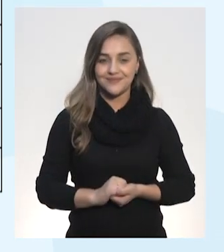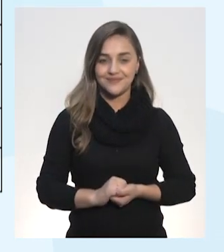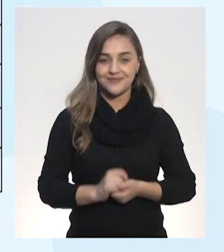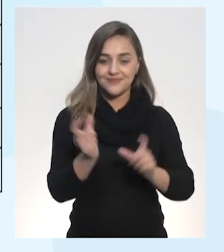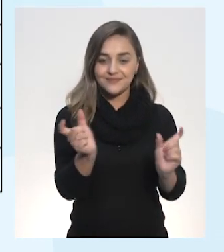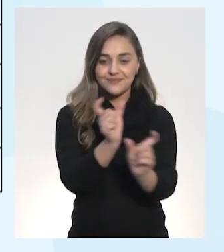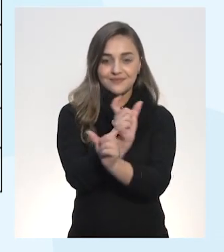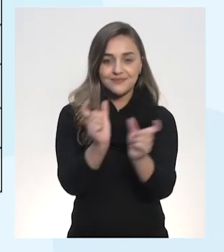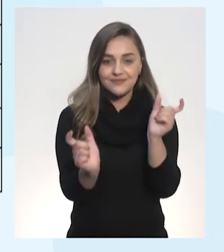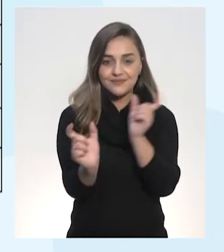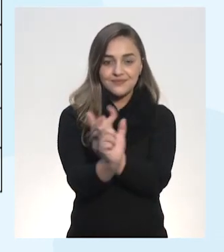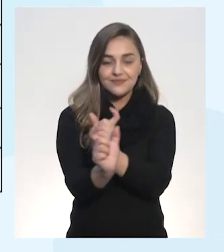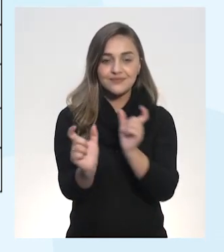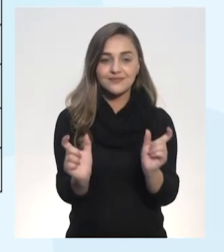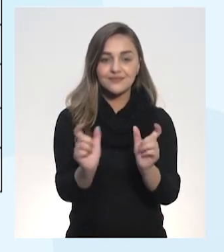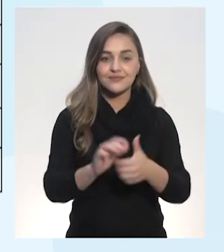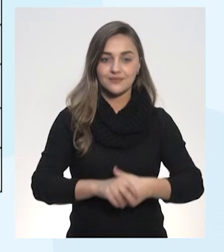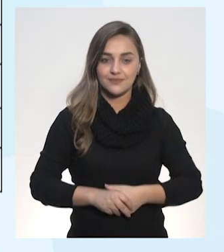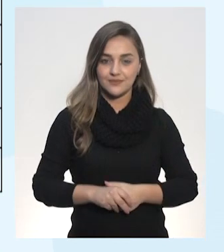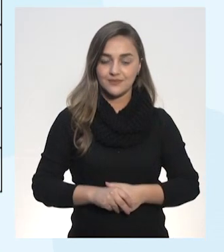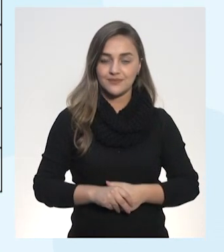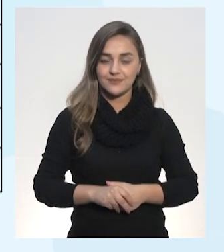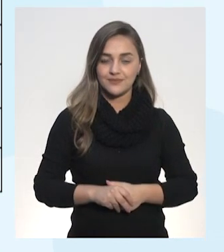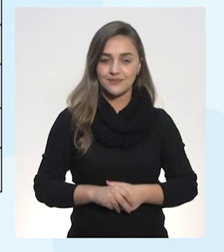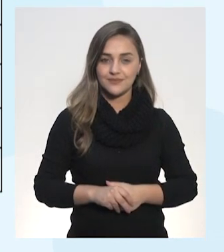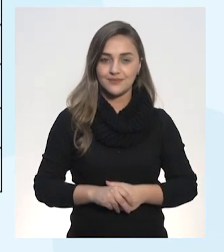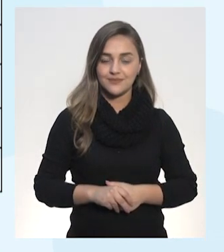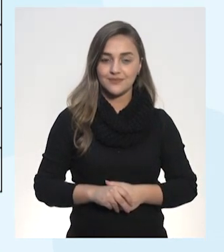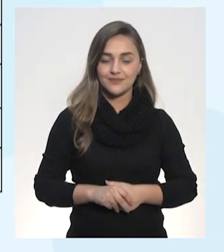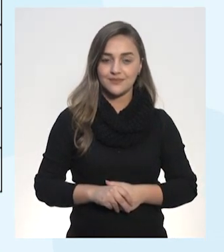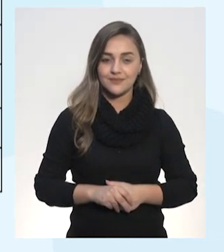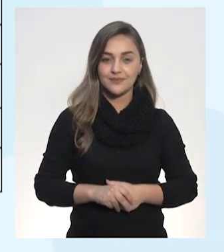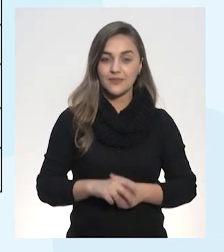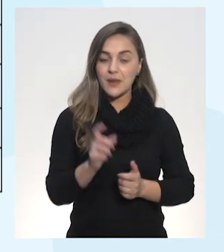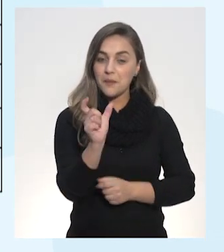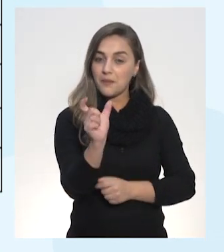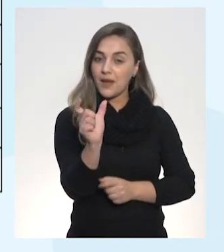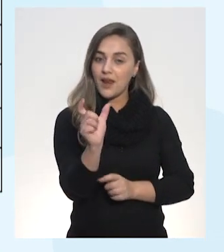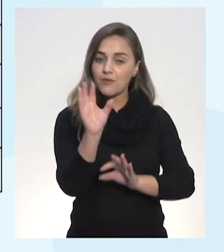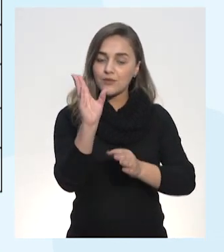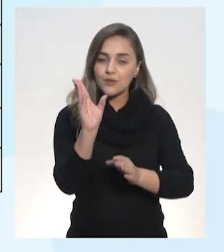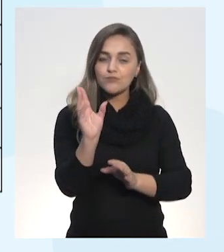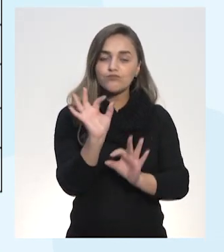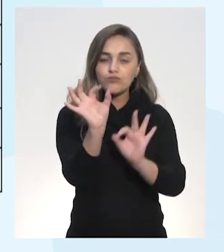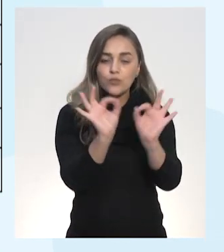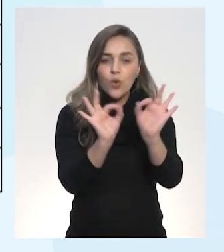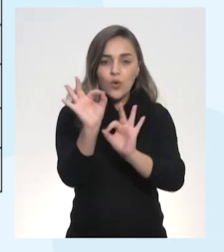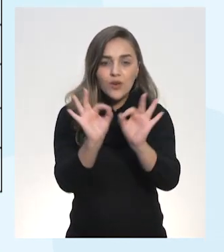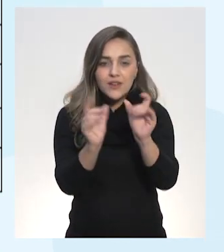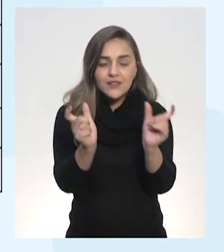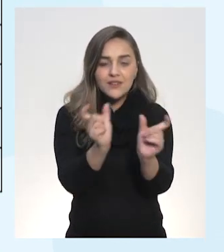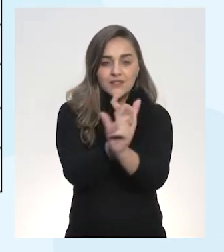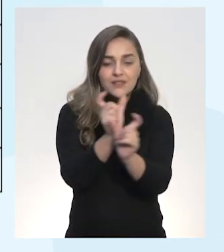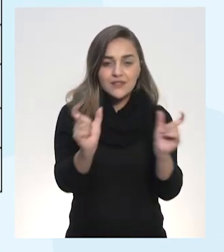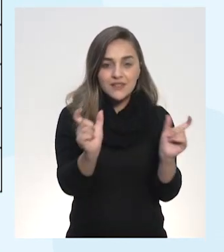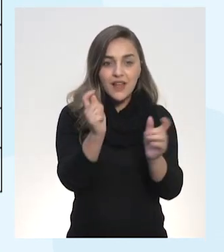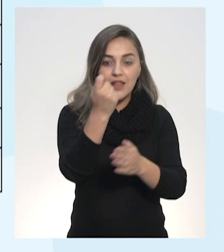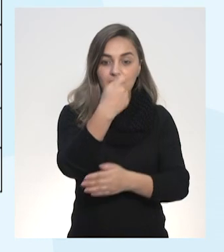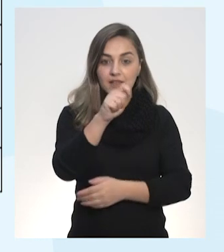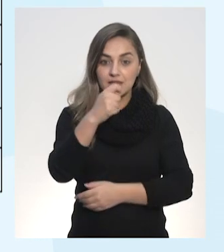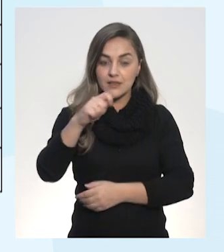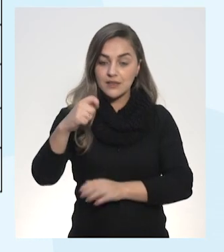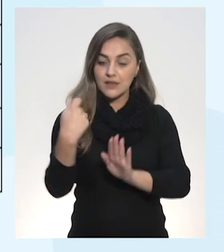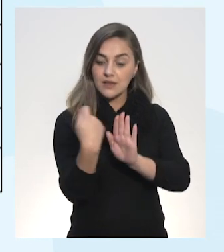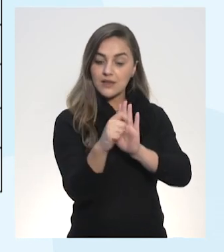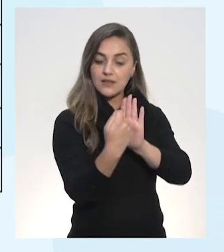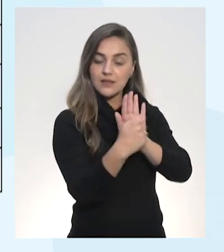words in the right order to unscramble the sentences. Coloque as palavras na ordem correta e reescreva as sentenças. Aí